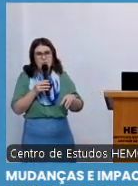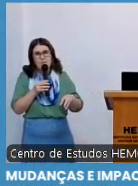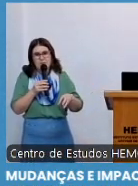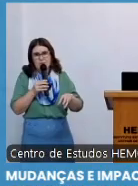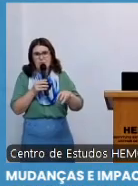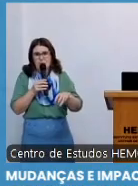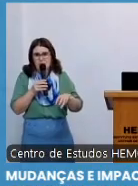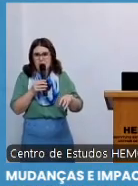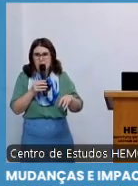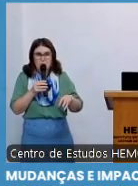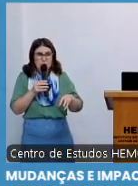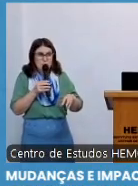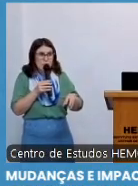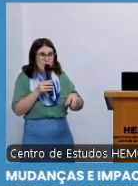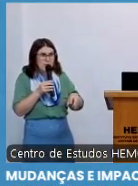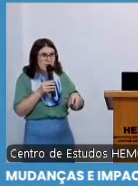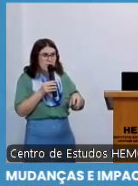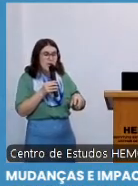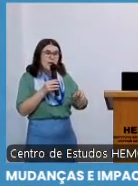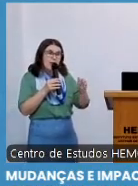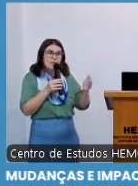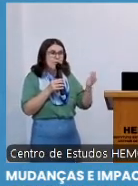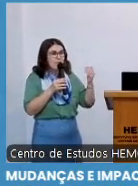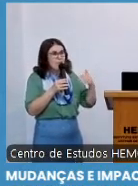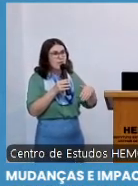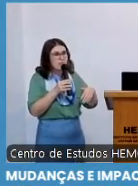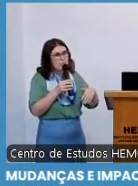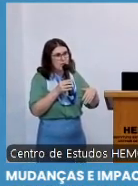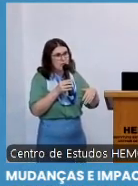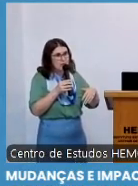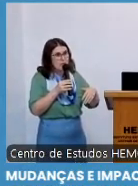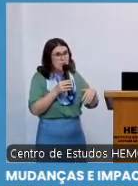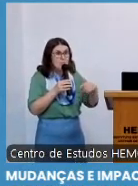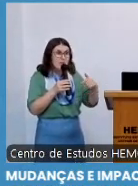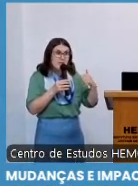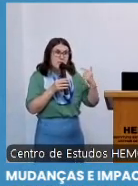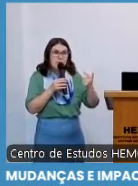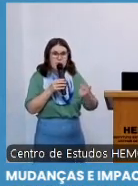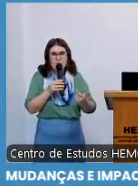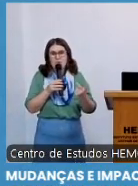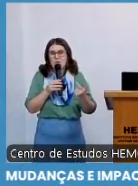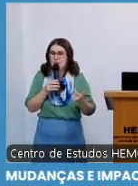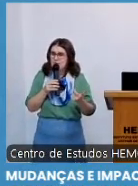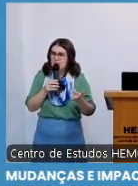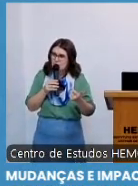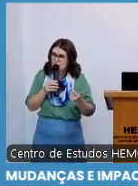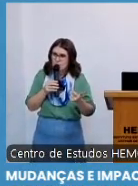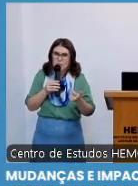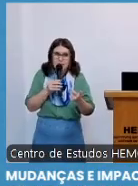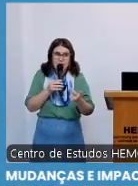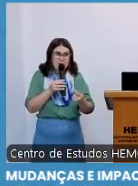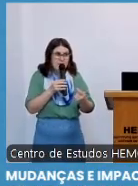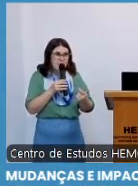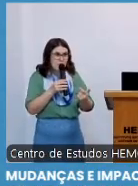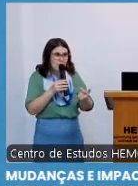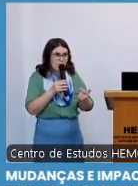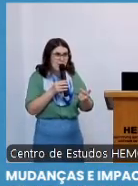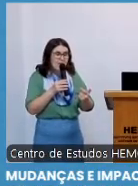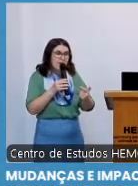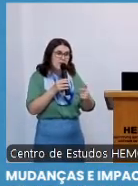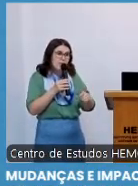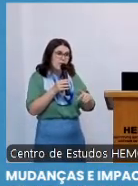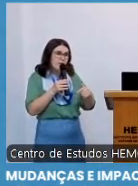é da utilização de material biológico humano, isso não fica muito refletido, e principalmente nesse artigo